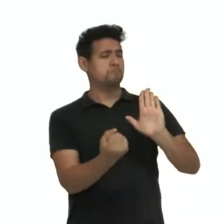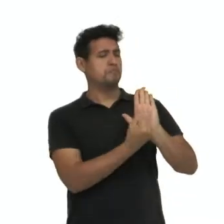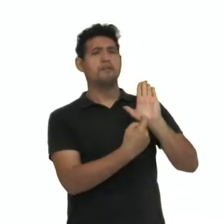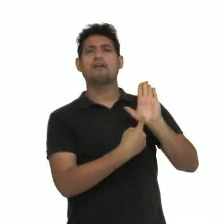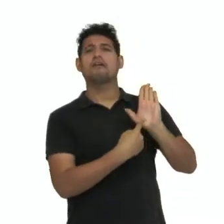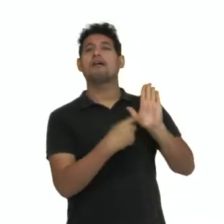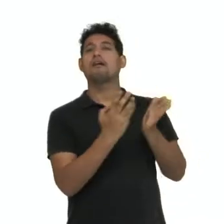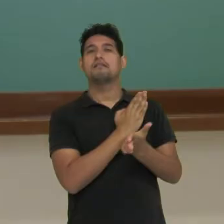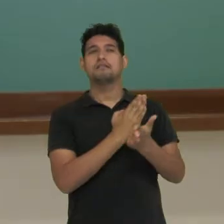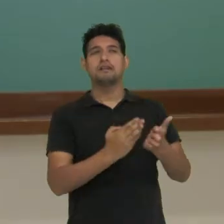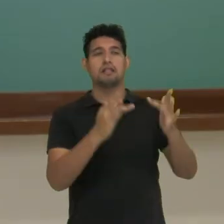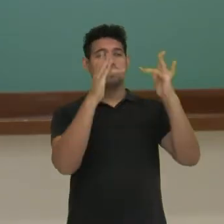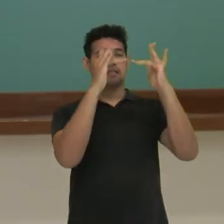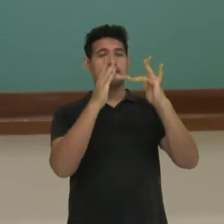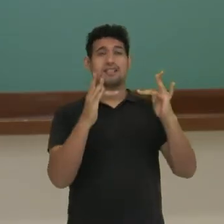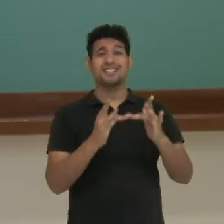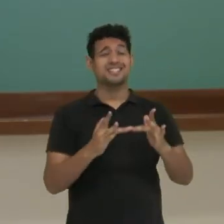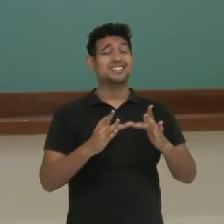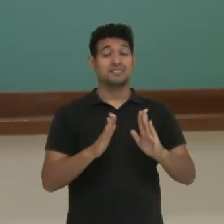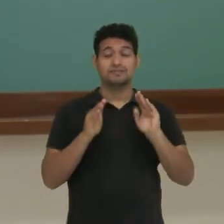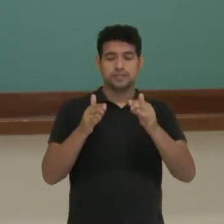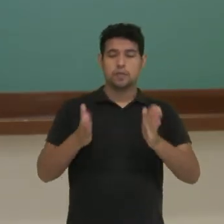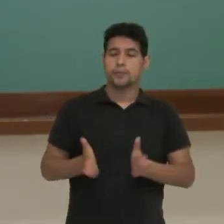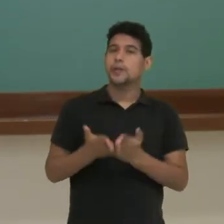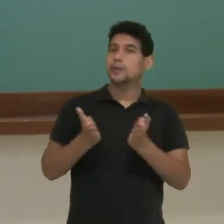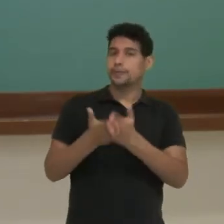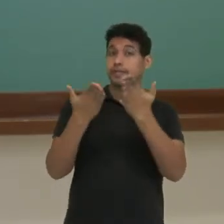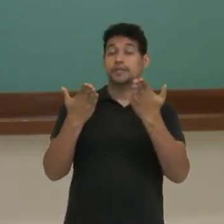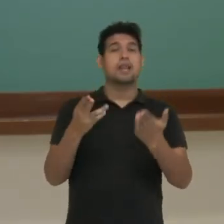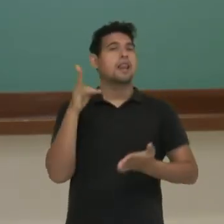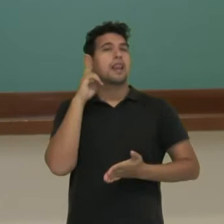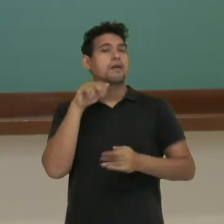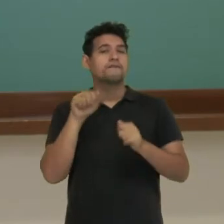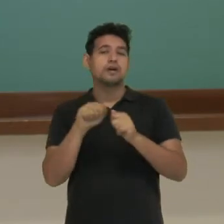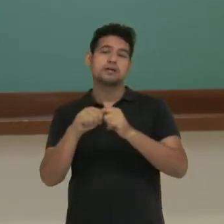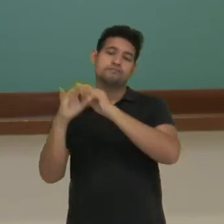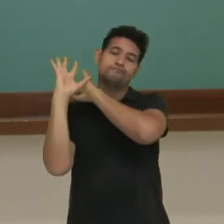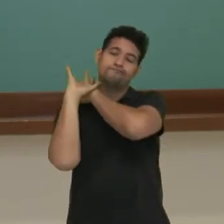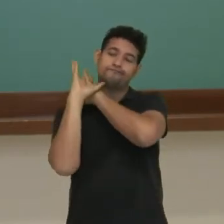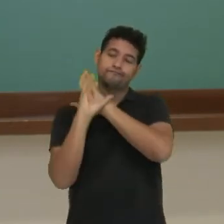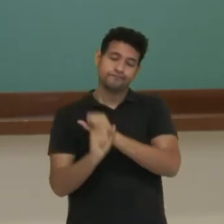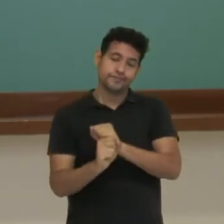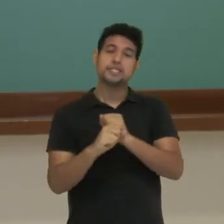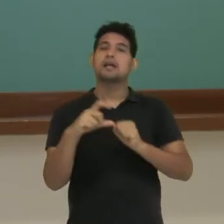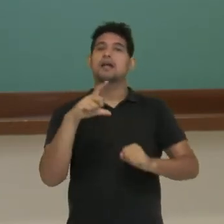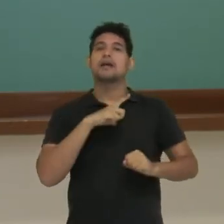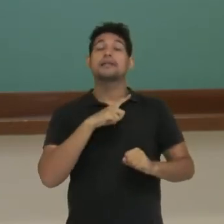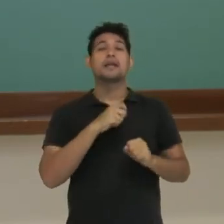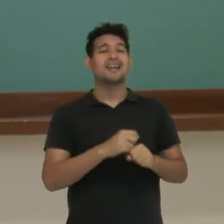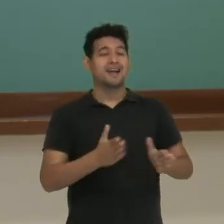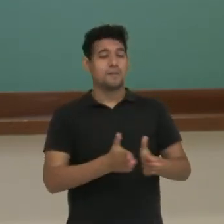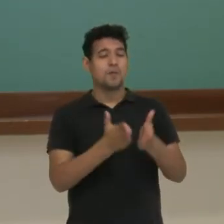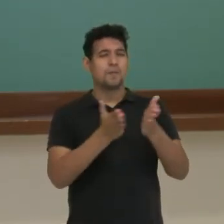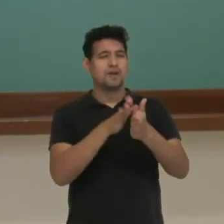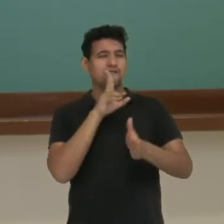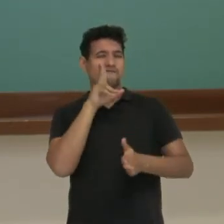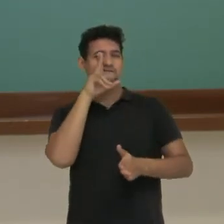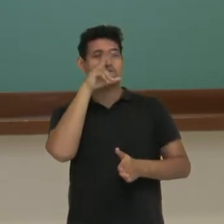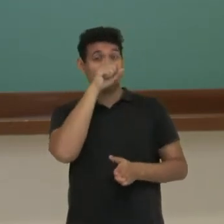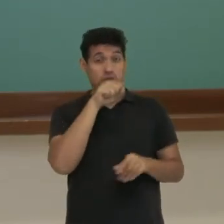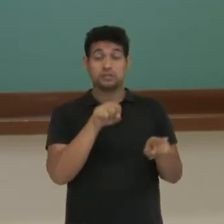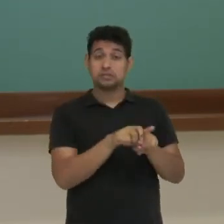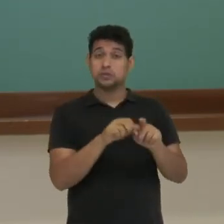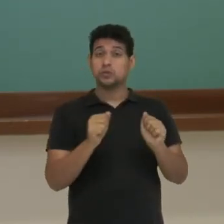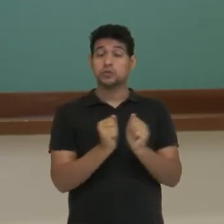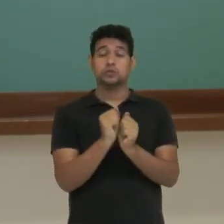alguns índices ligados à pobreza. Lembrem, fazendo um resgate, que nós temos a questão da pobreza pela